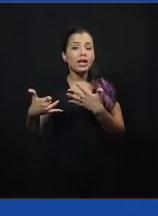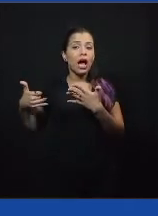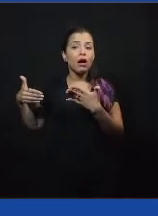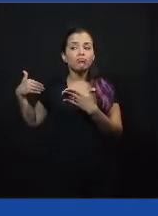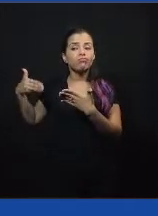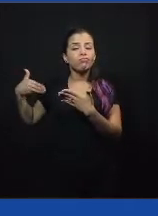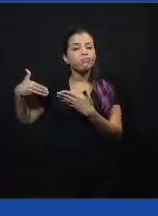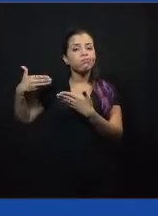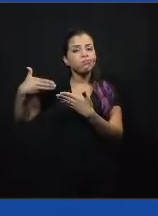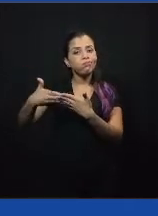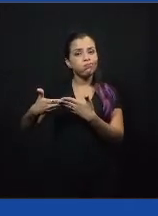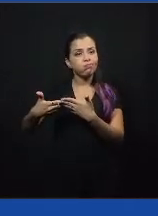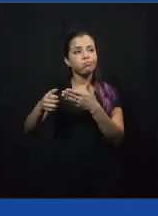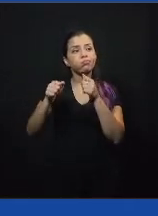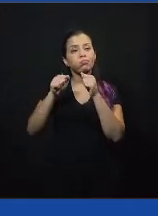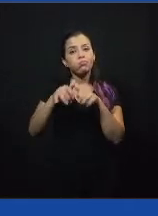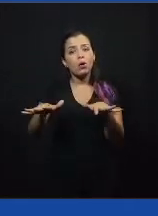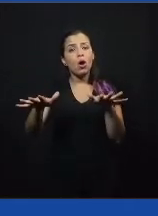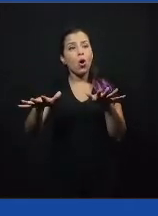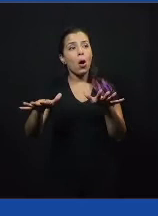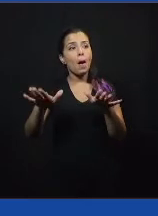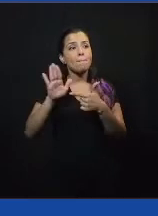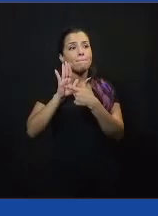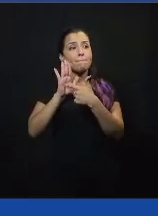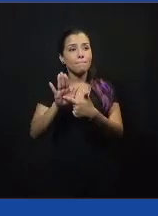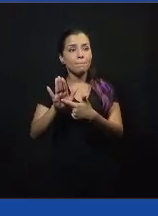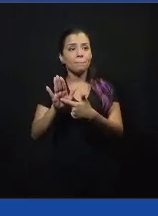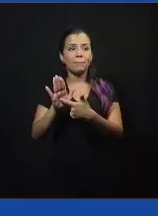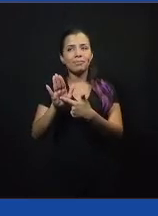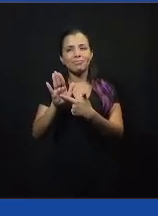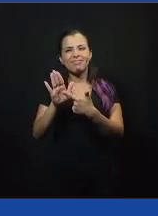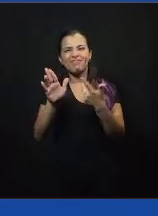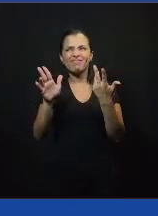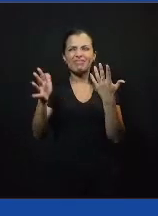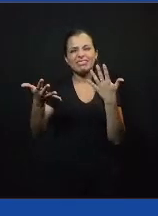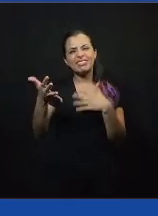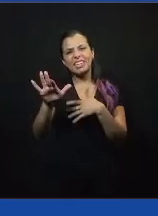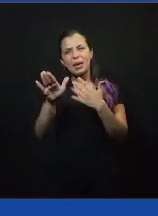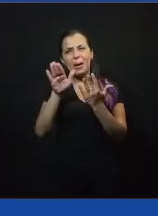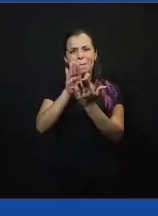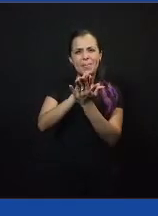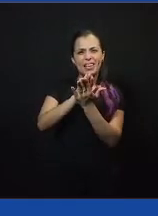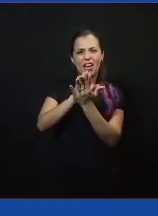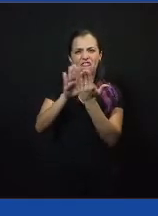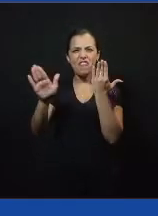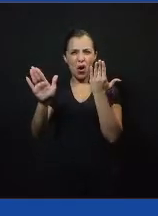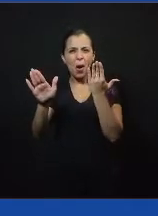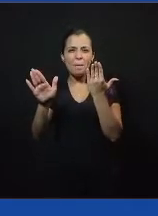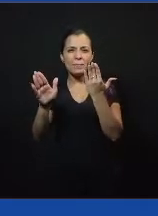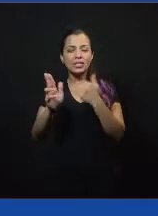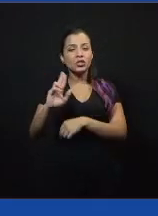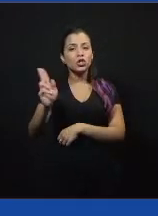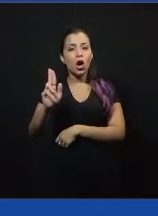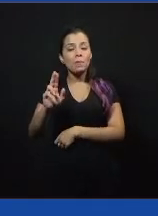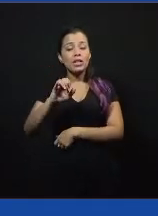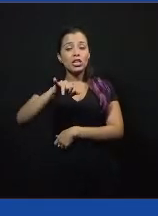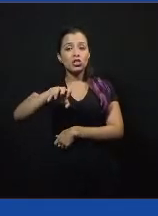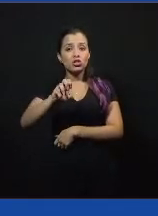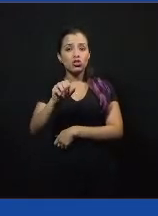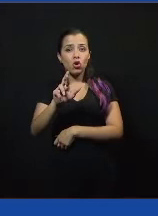é através de um mapa de uma plataforma vamos se dizer assim é chamada a jornada da heroína